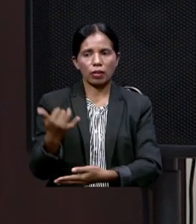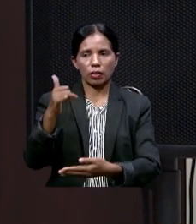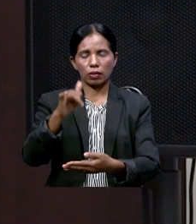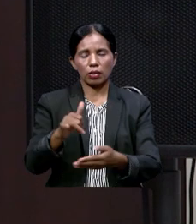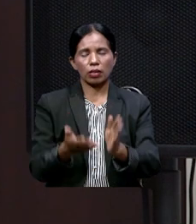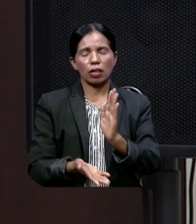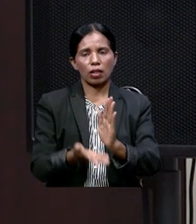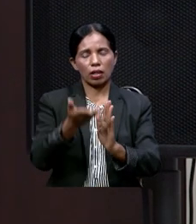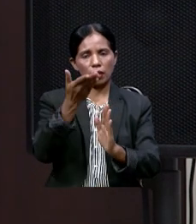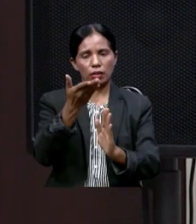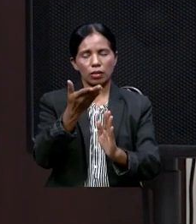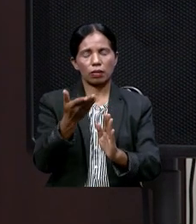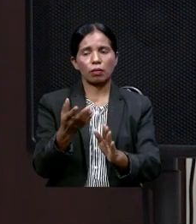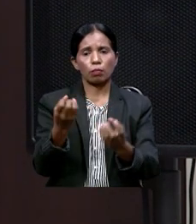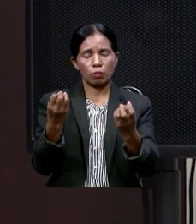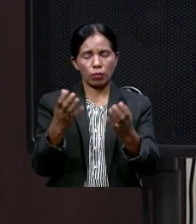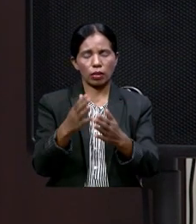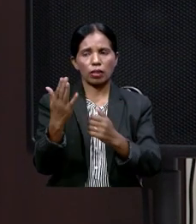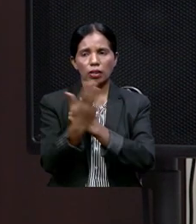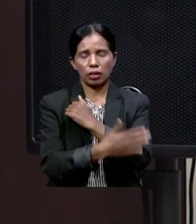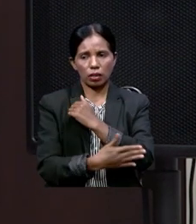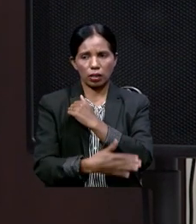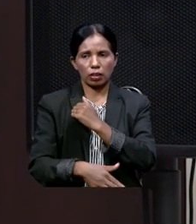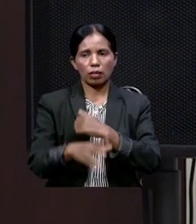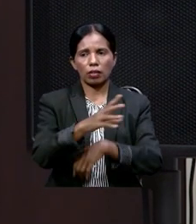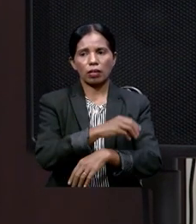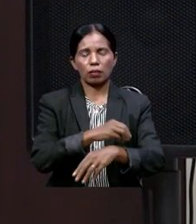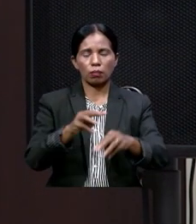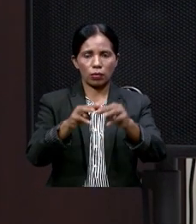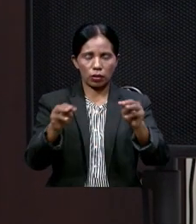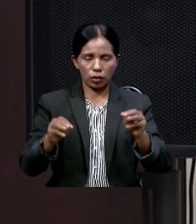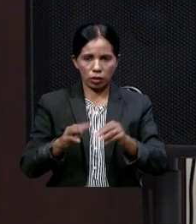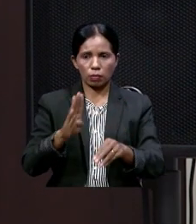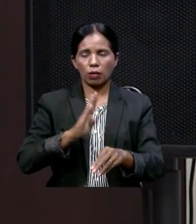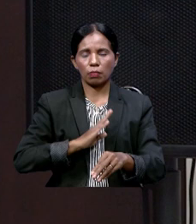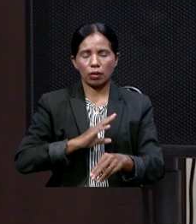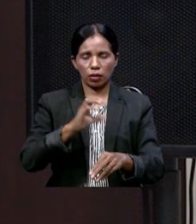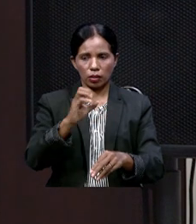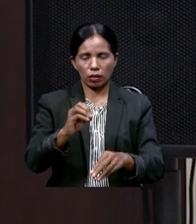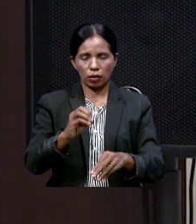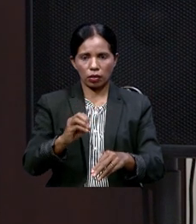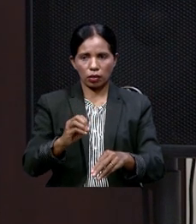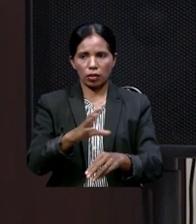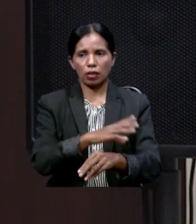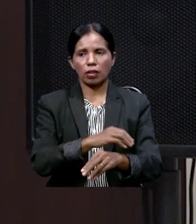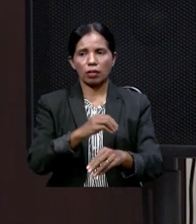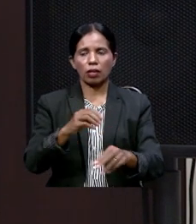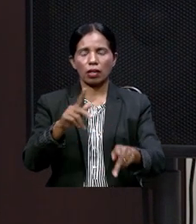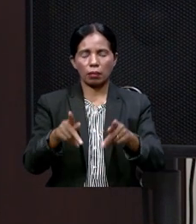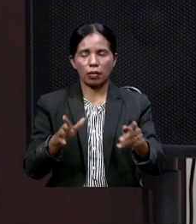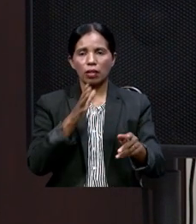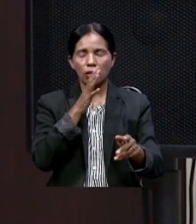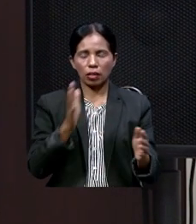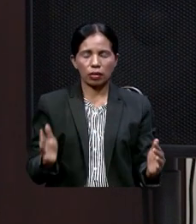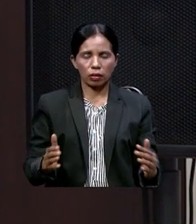asriu pari media nacional ika municipio Bobonaro. Marke control isin dua no